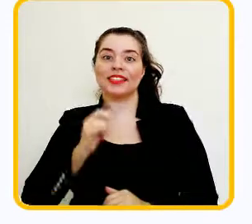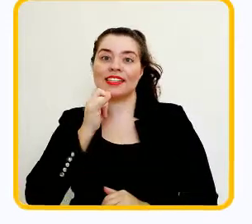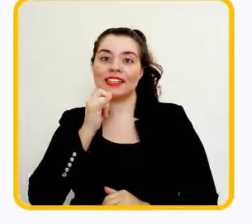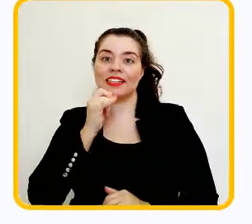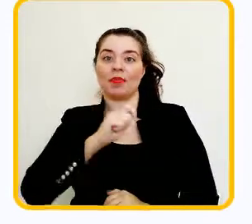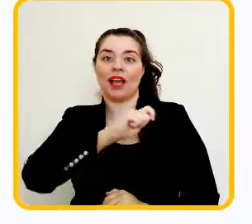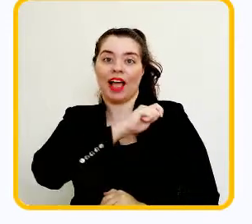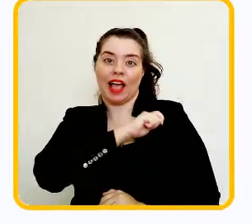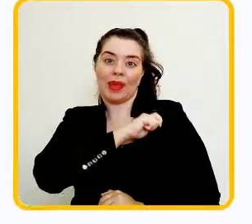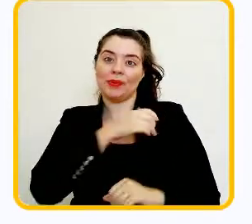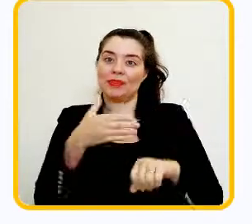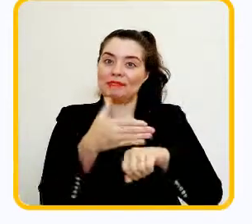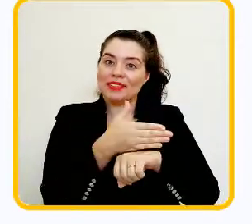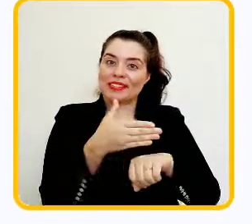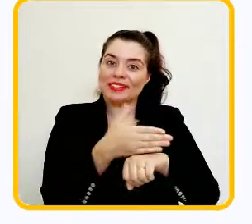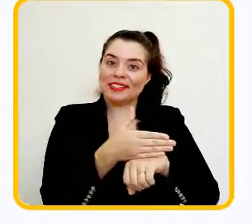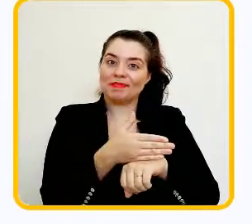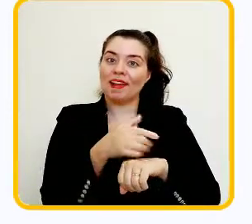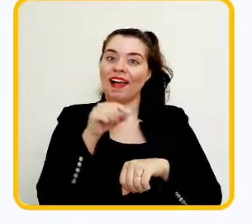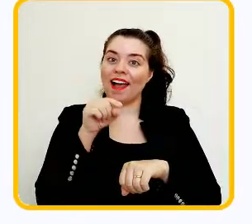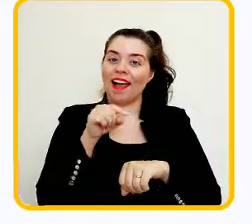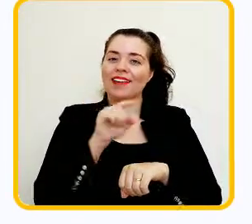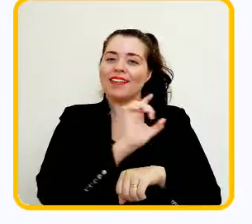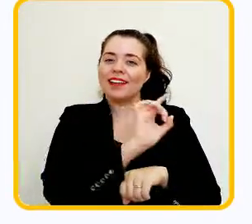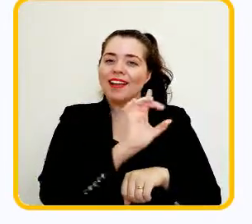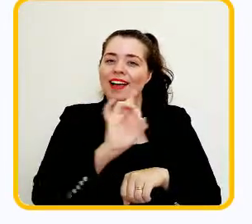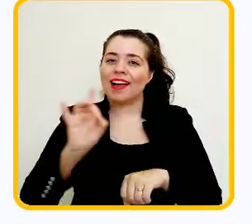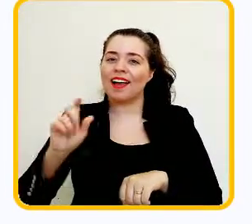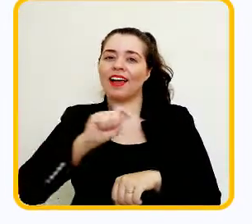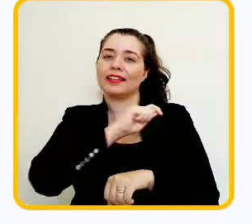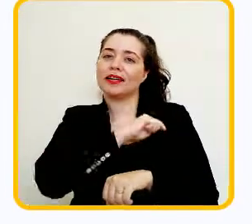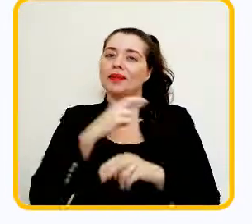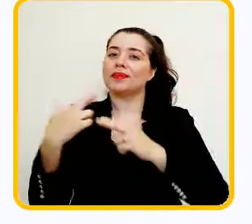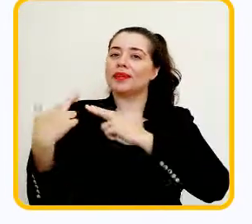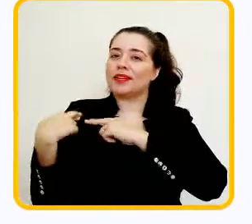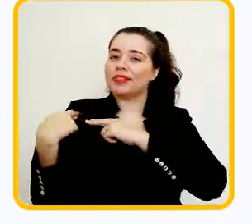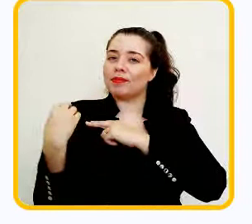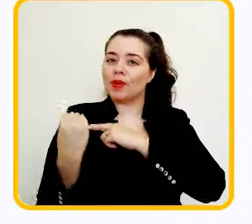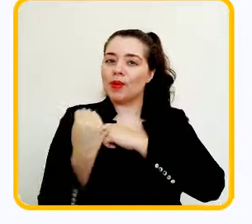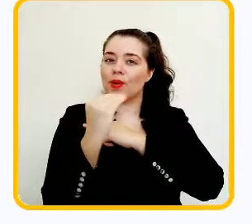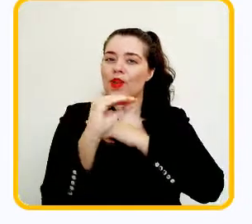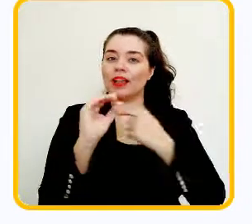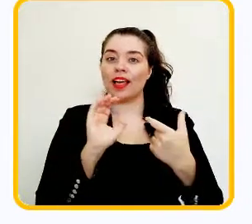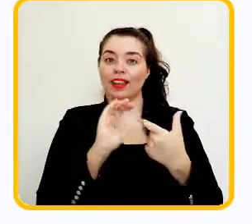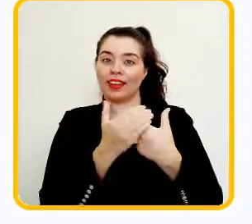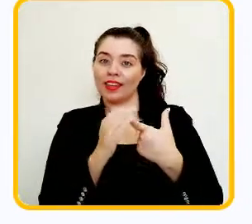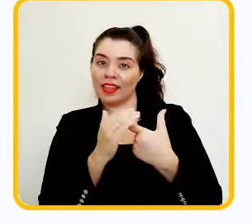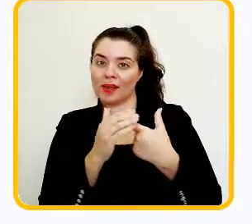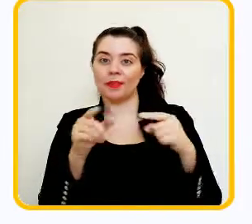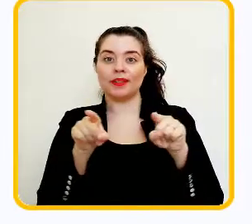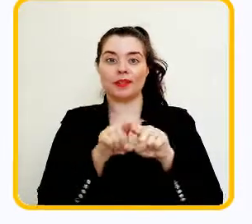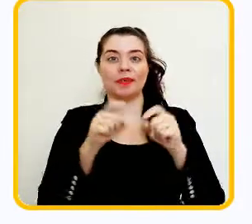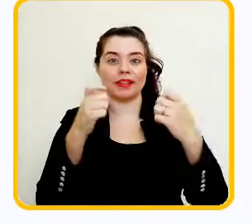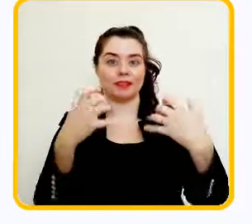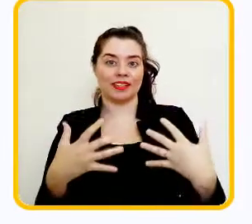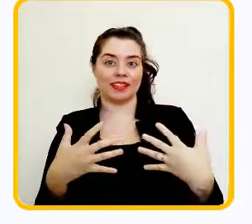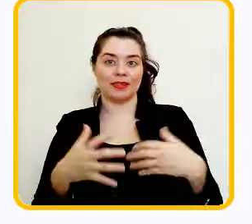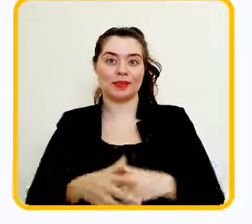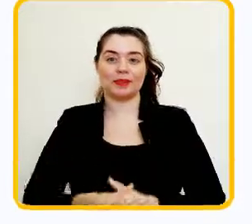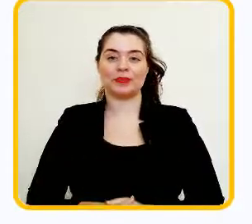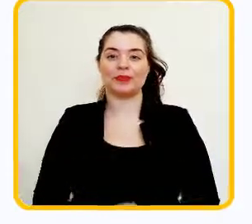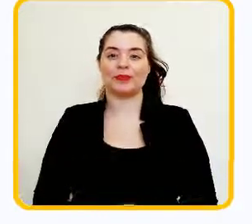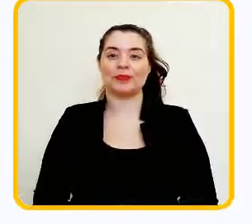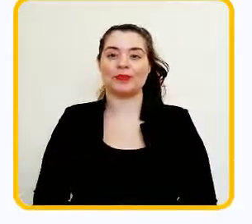uma atividade com a participação dos estudantes, onde cada aluno é responsável por inserir um termo e